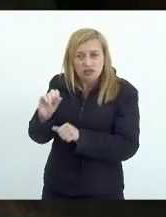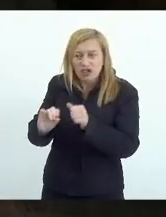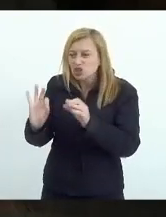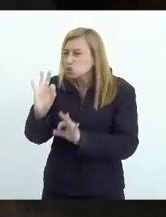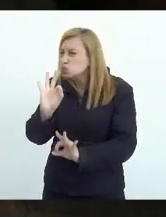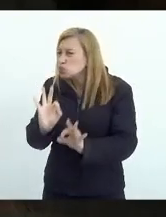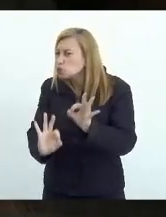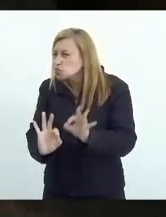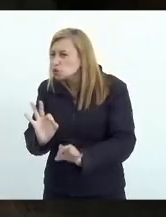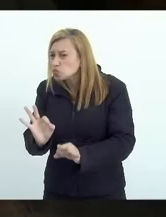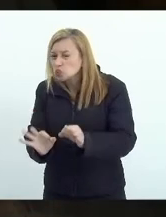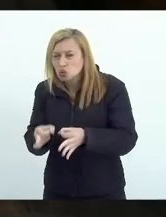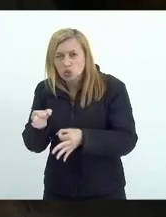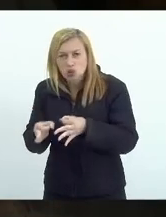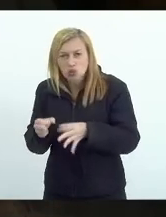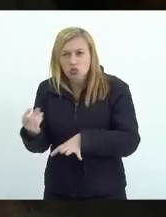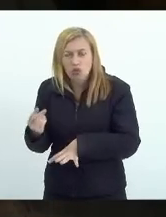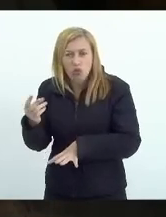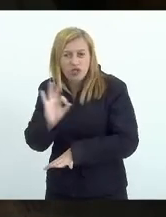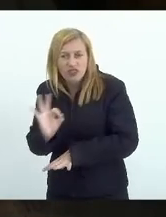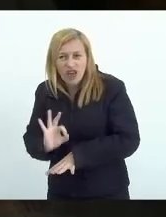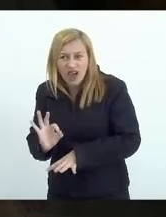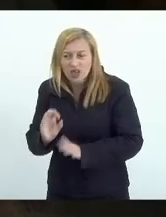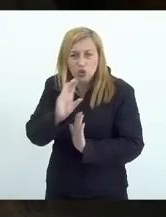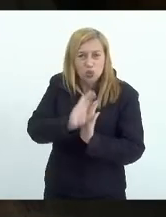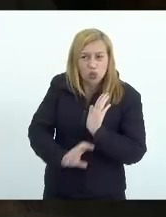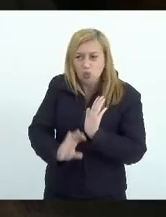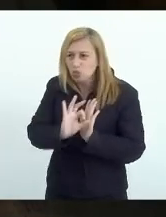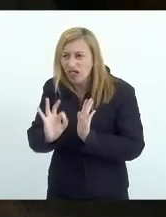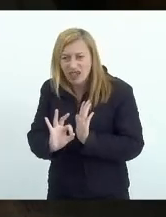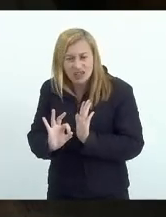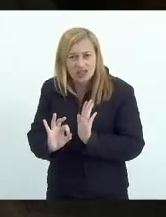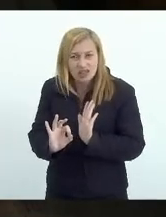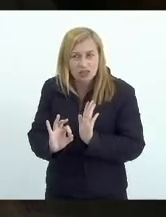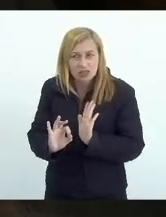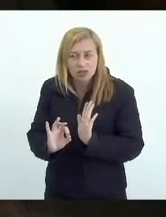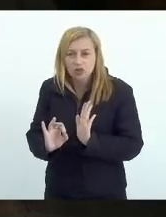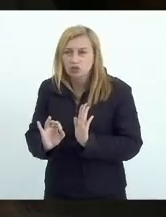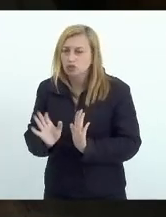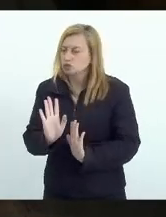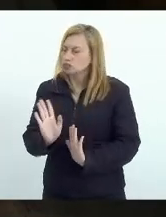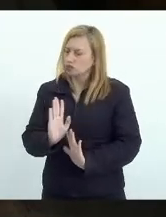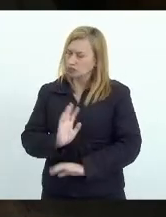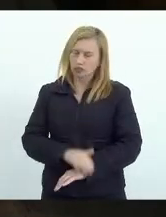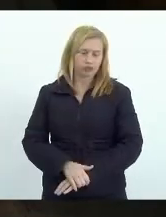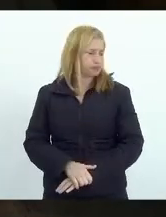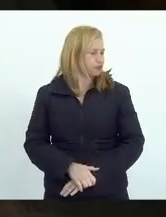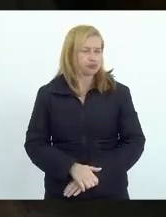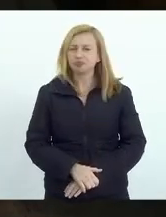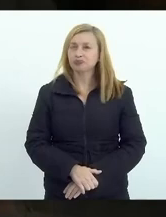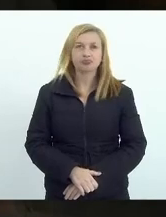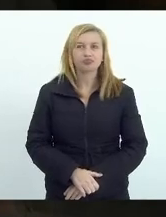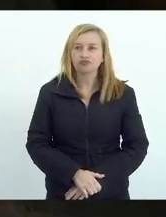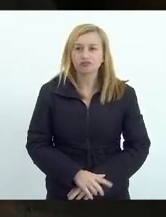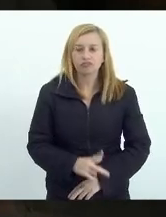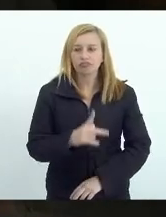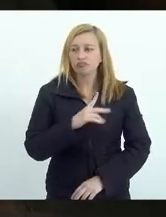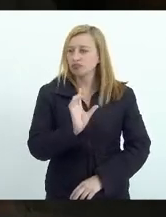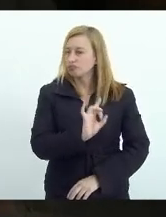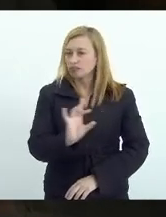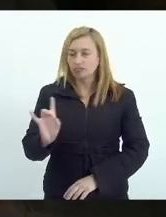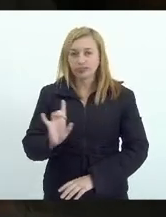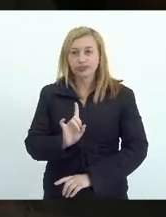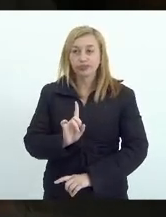de valor, deputada de ajuda, dos currículos desses funcionários, não se trata disso. Não há nenhum juízo de valor individual sobre quem quer que